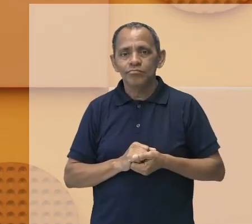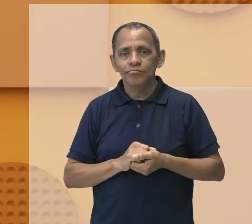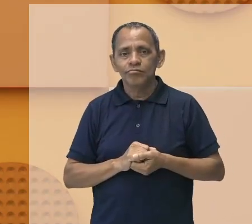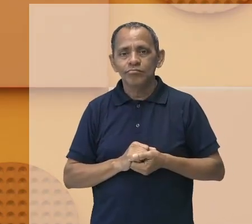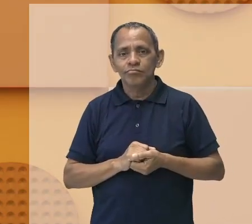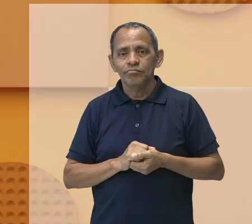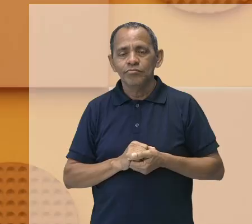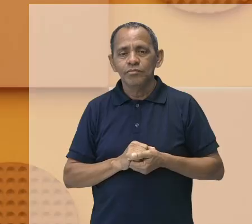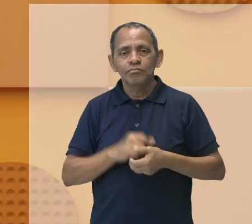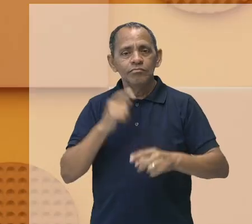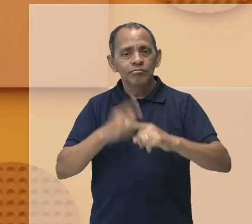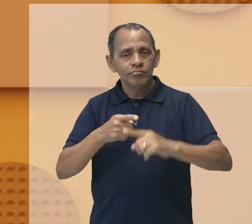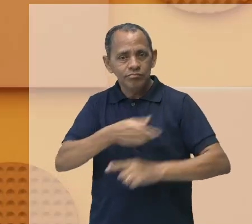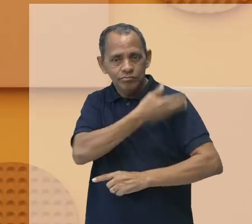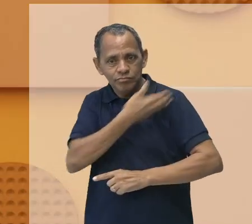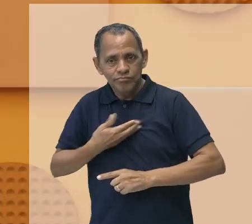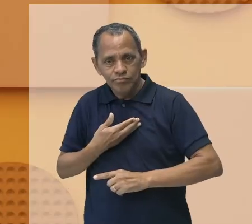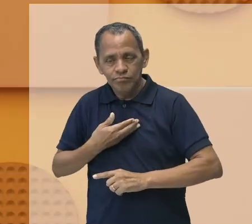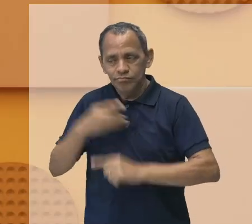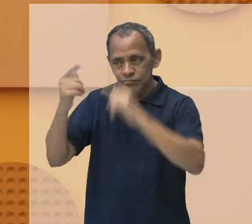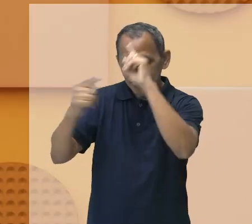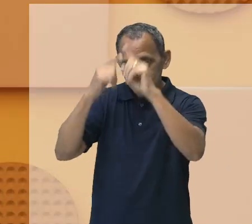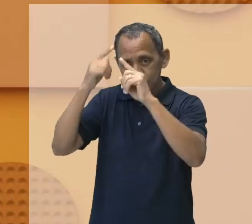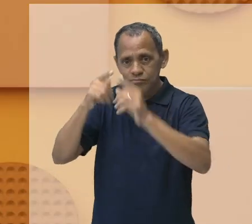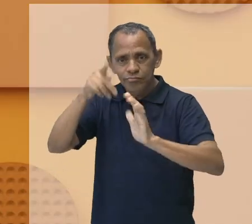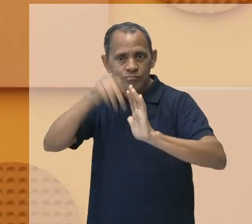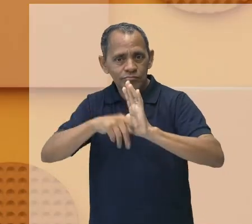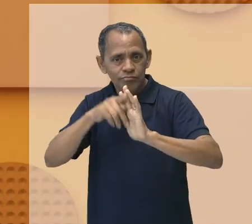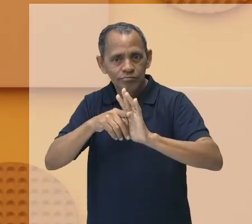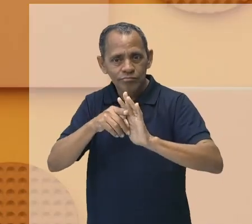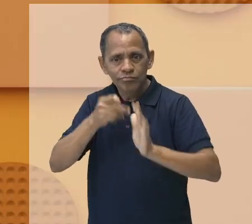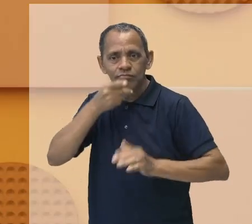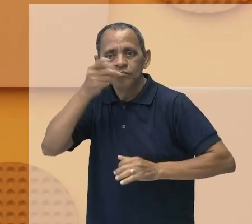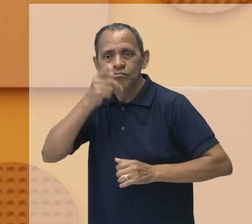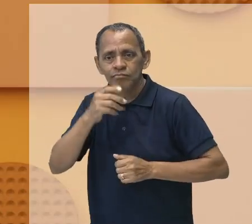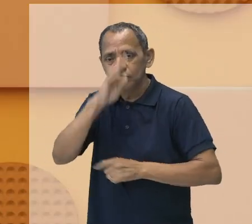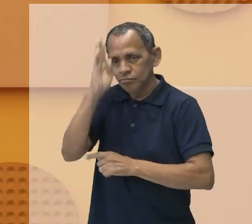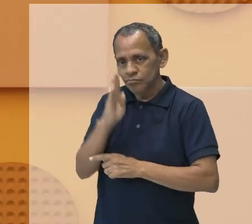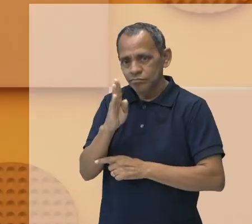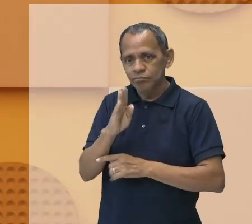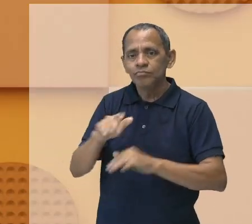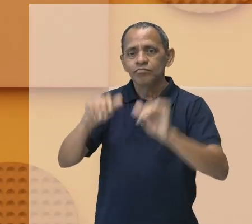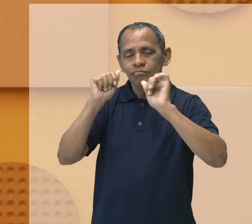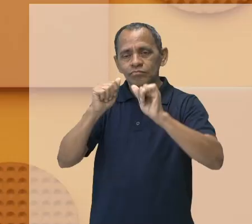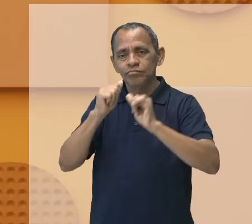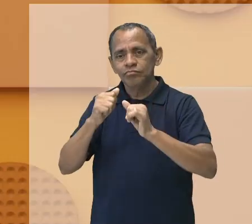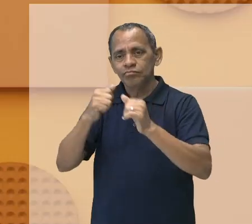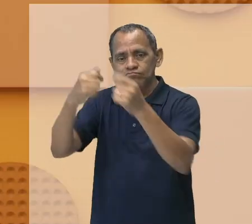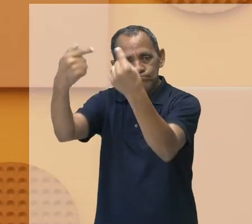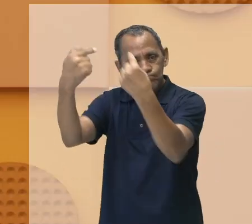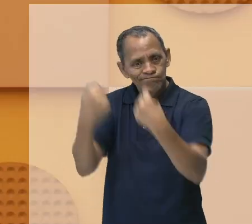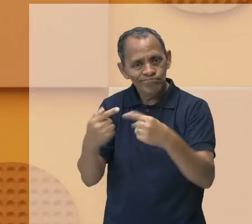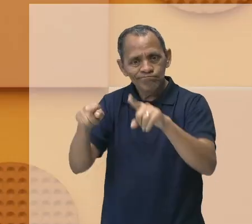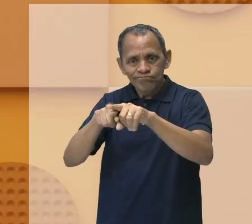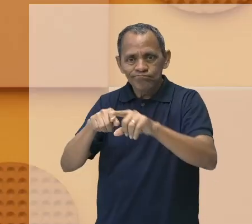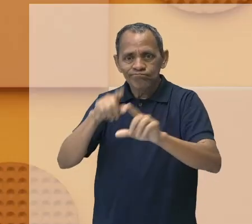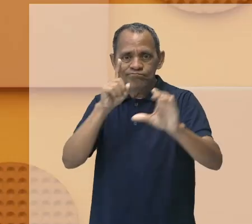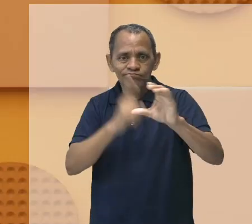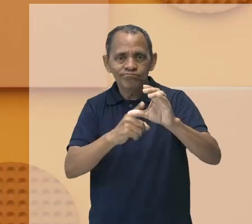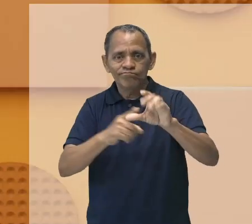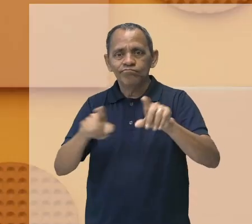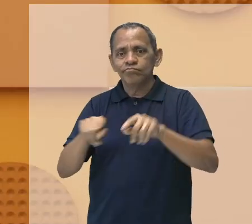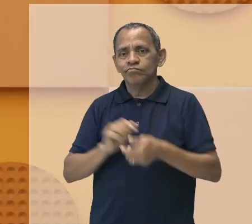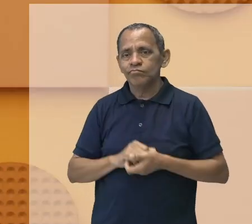E surge a pergunta, professor, por que o governo iria inventar um plano para dizer que o Brasil estava na iminência, então,